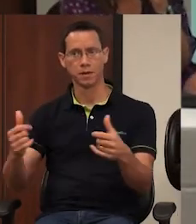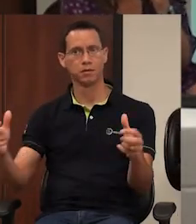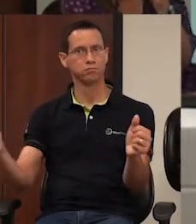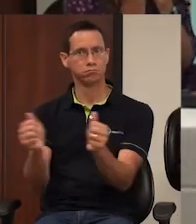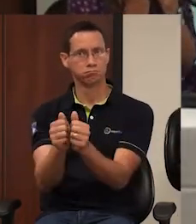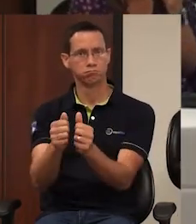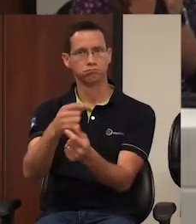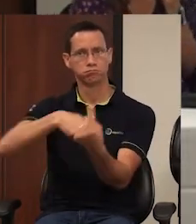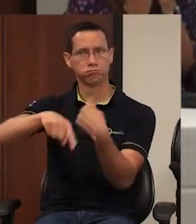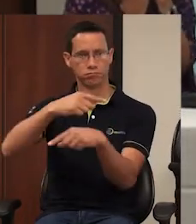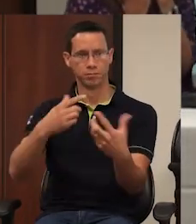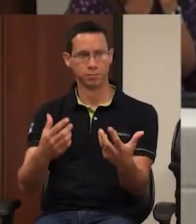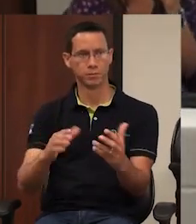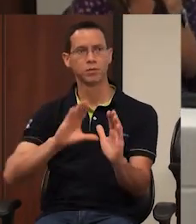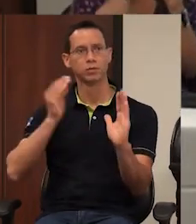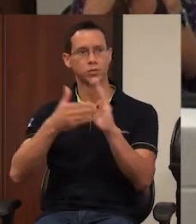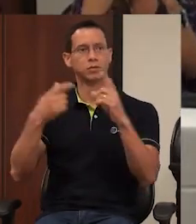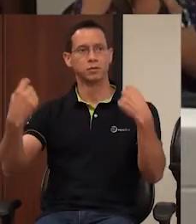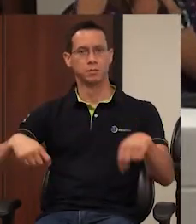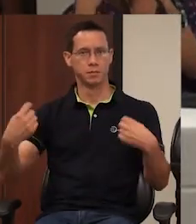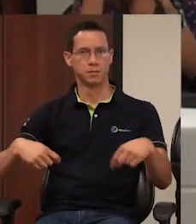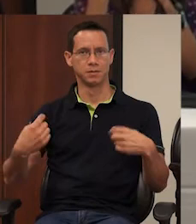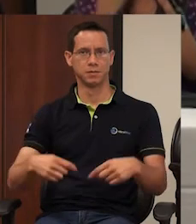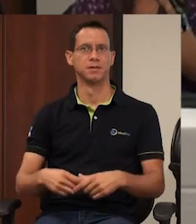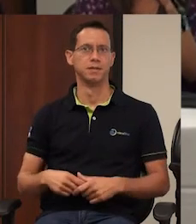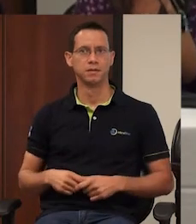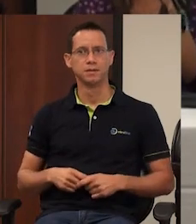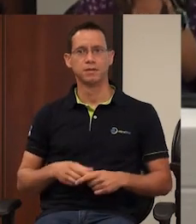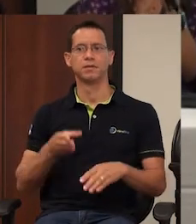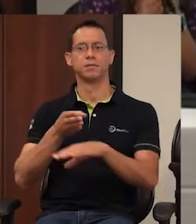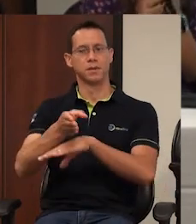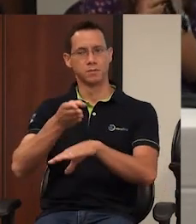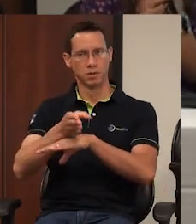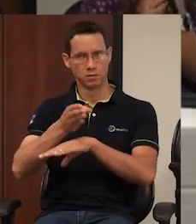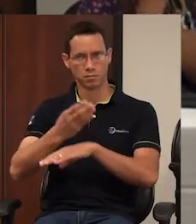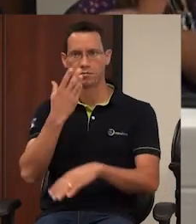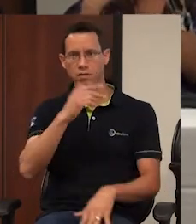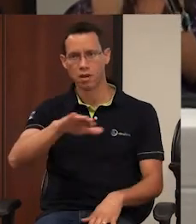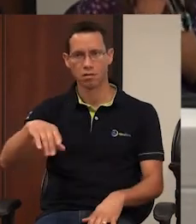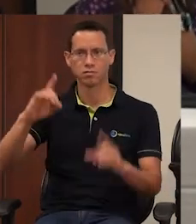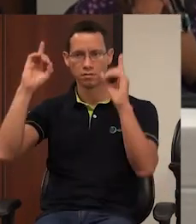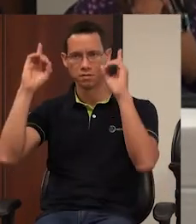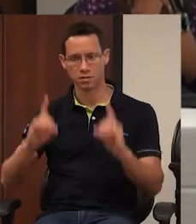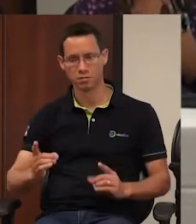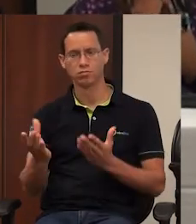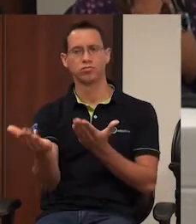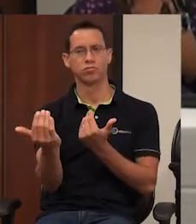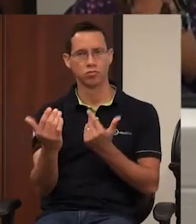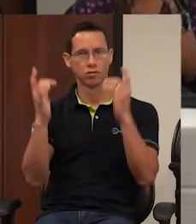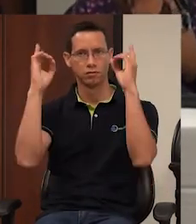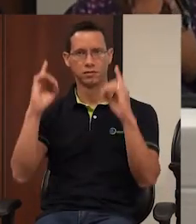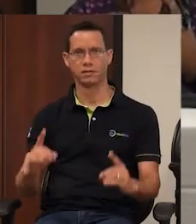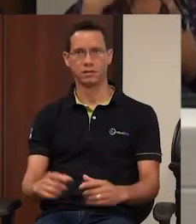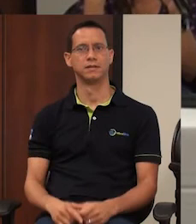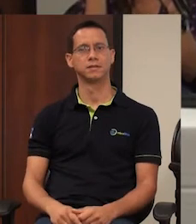outra. E isso tudo tem que ter a participação das crianças com deficiência, do jovem,